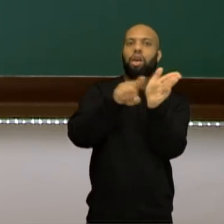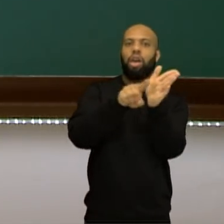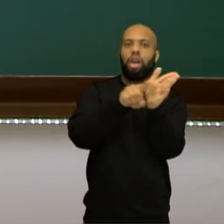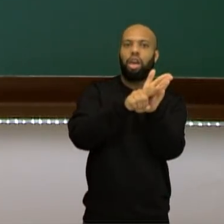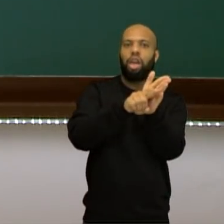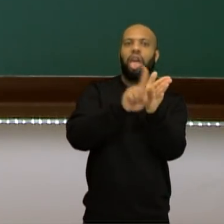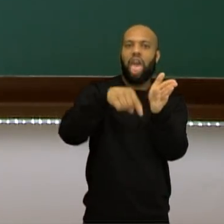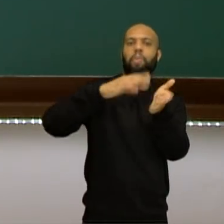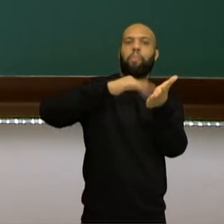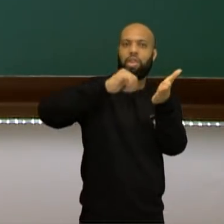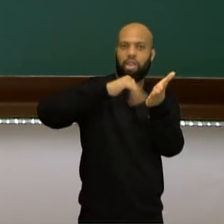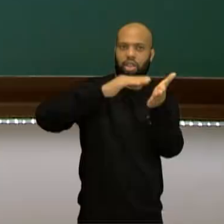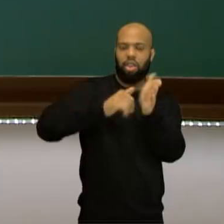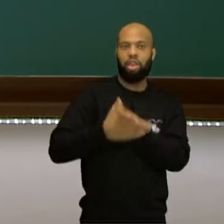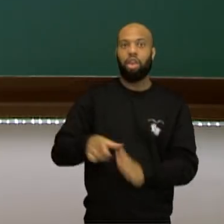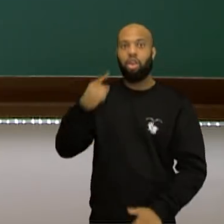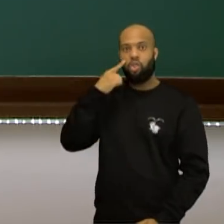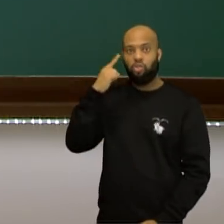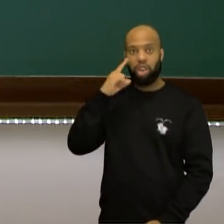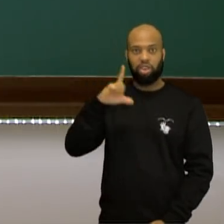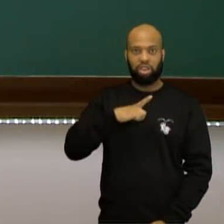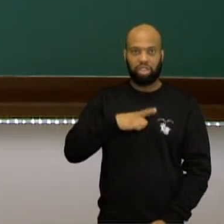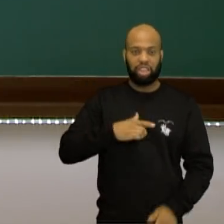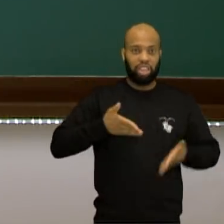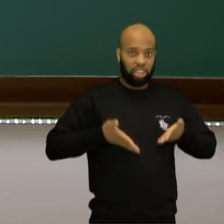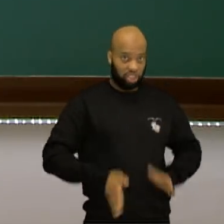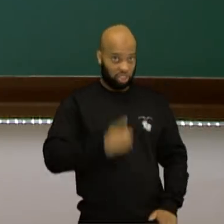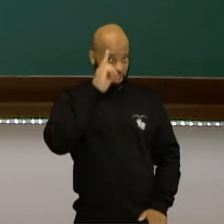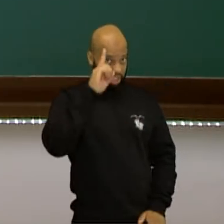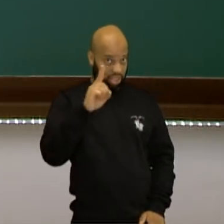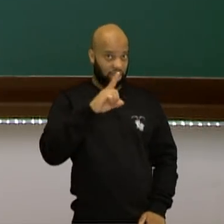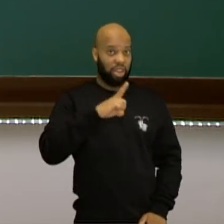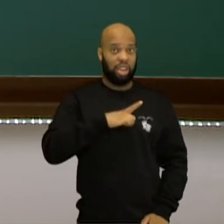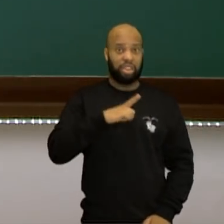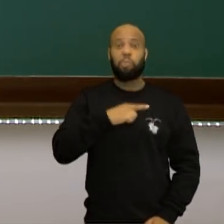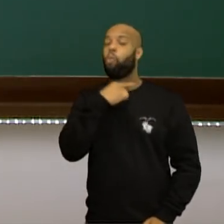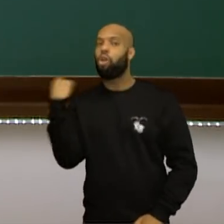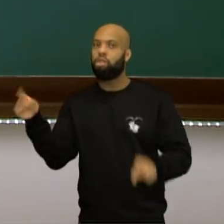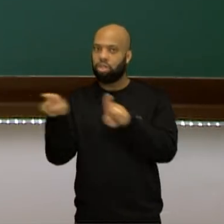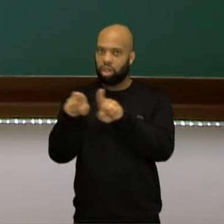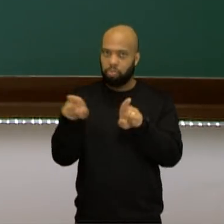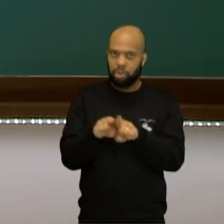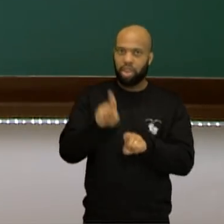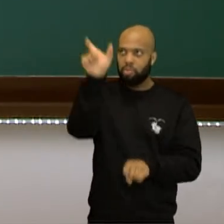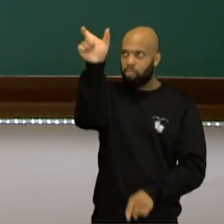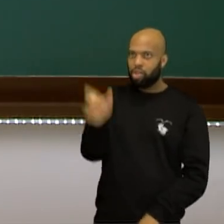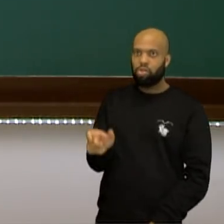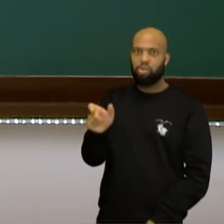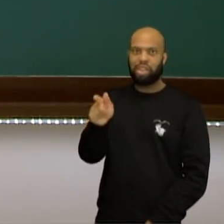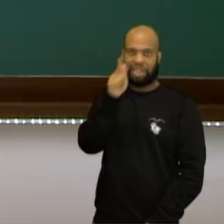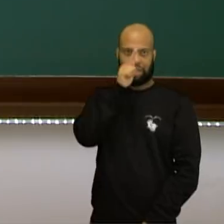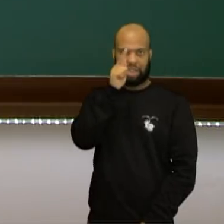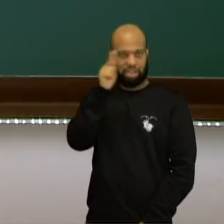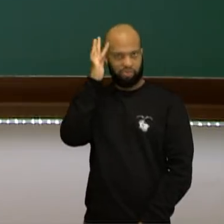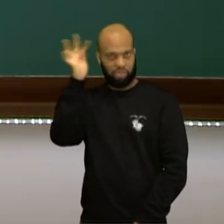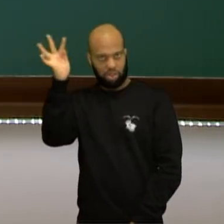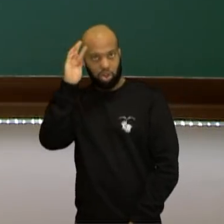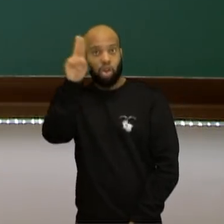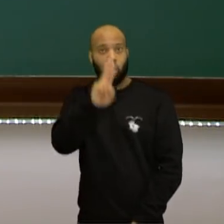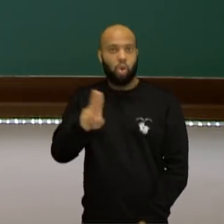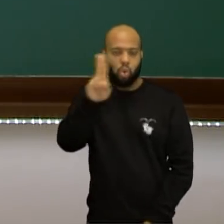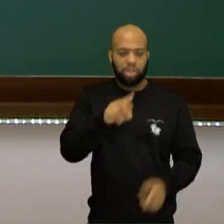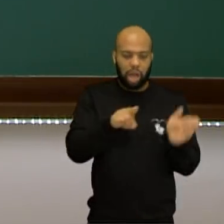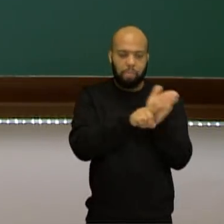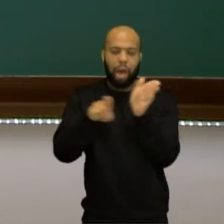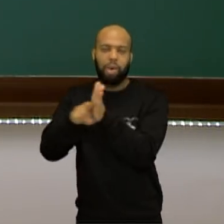isso daí. Observe as datas de nascimento e morte de 2 filósofos gregos da antiguidade. Usando a subtração de números